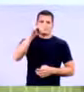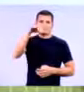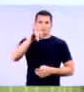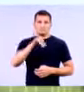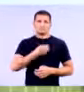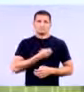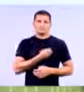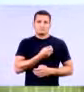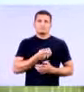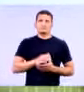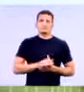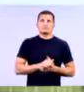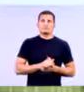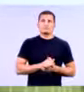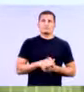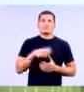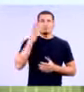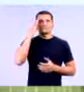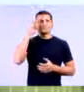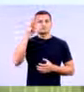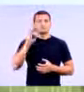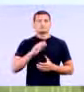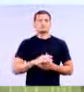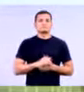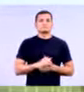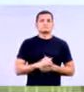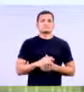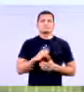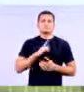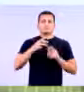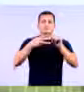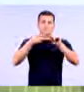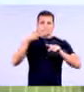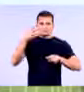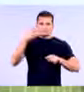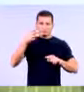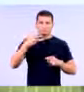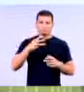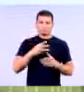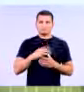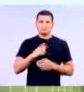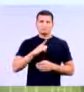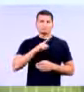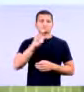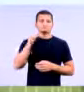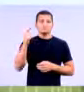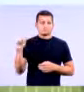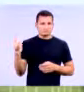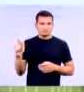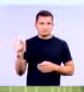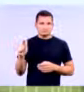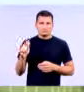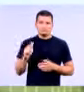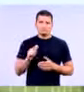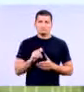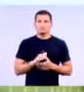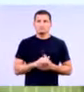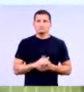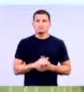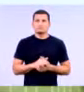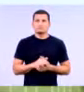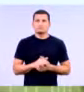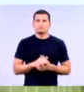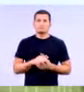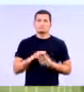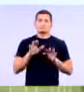norteiam essa estrutura? Os princípios que norteiam essa estrutura são 3 princípios. Existem outros princípios que orbitam a educação à